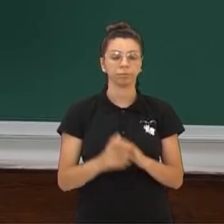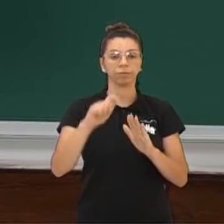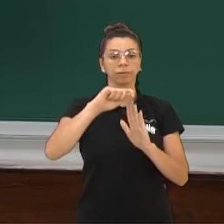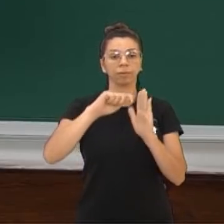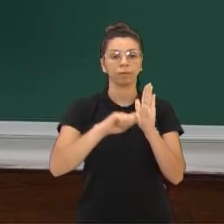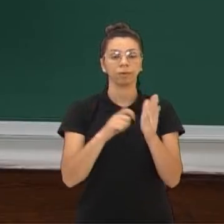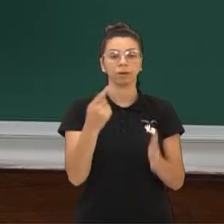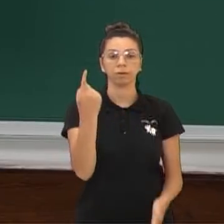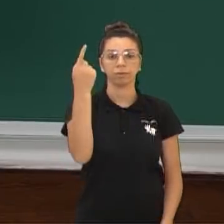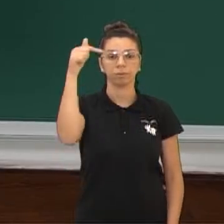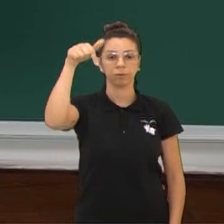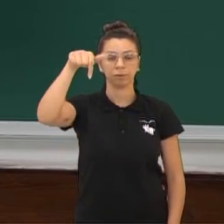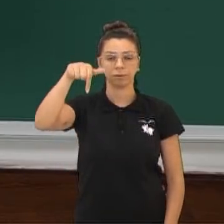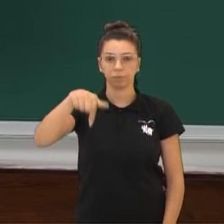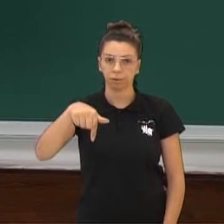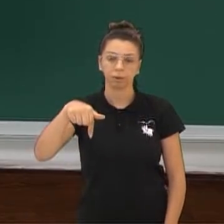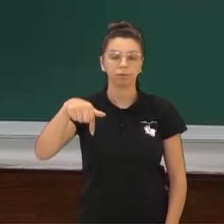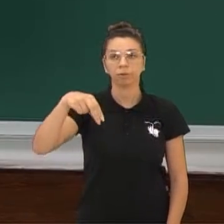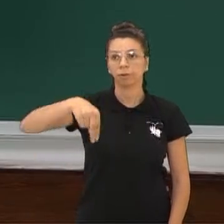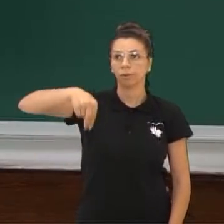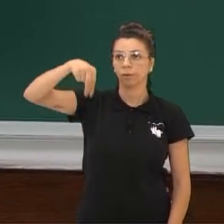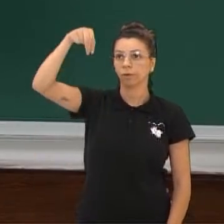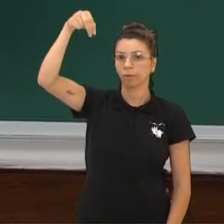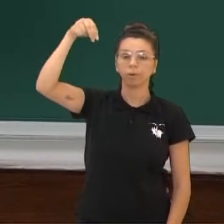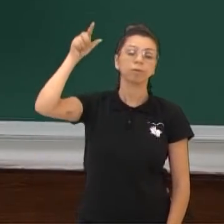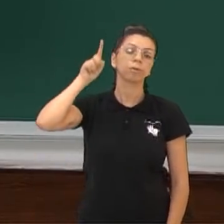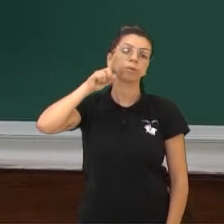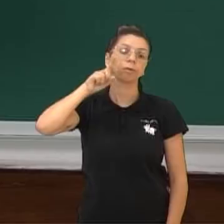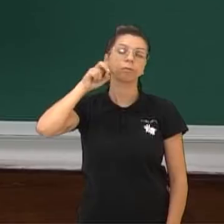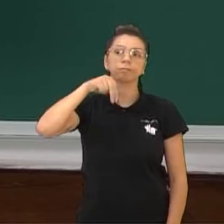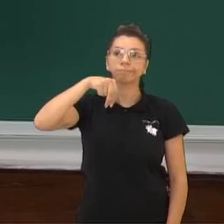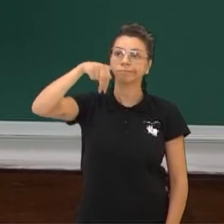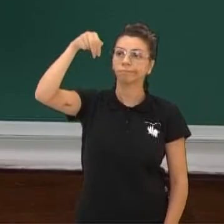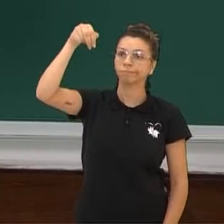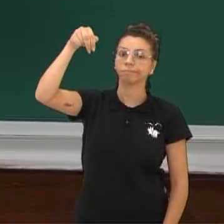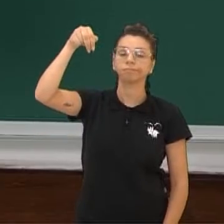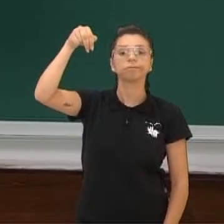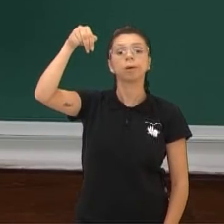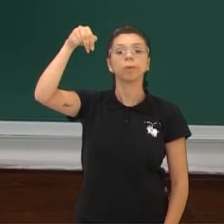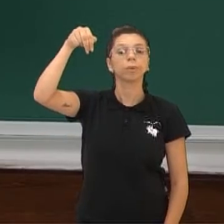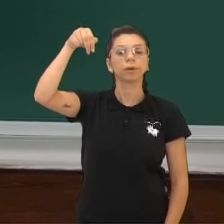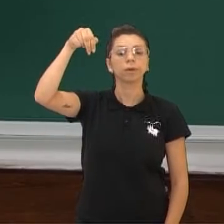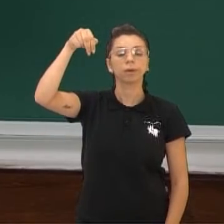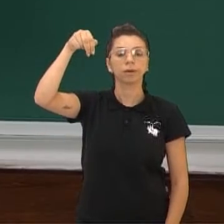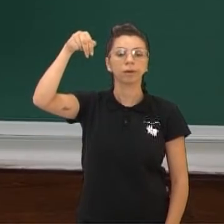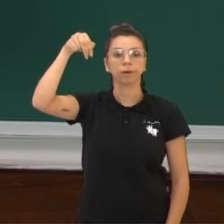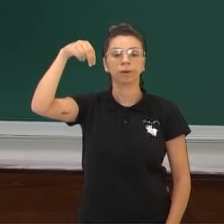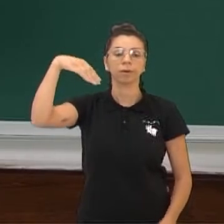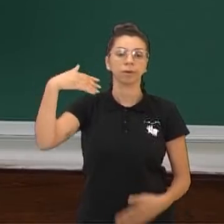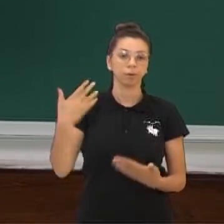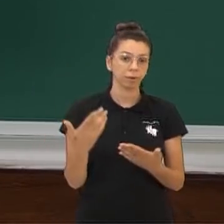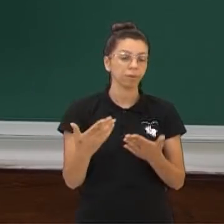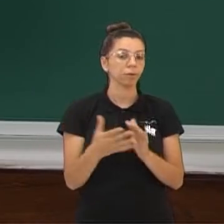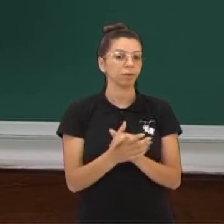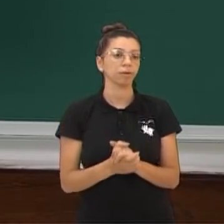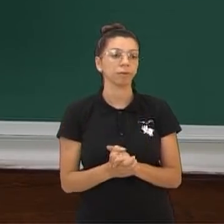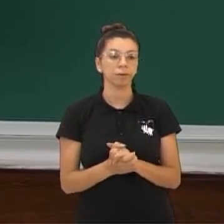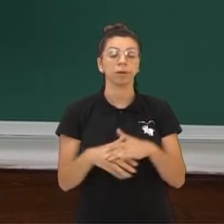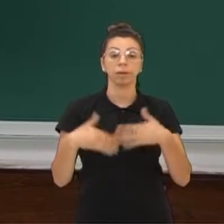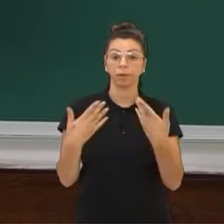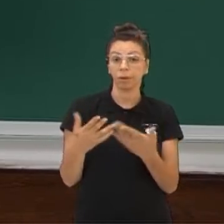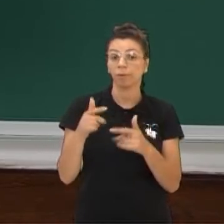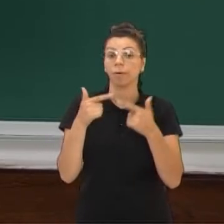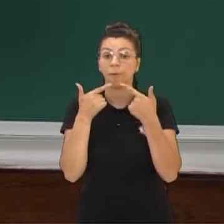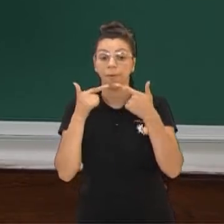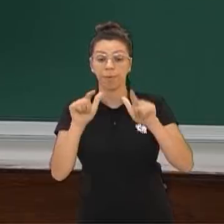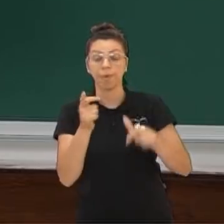a expansão do norte da América e para a América do Sul. Então, a língua inglesa, lá no século